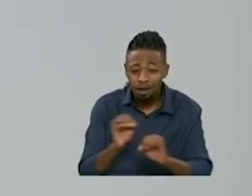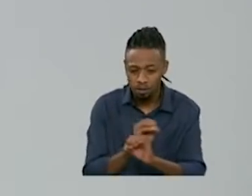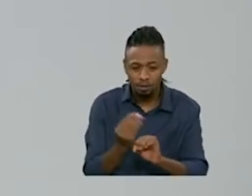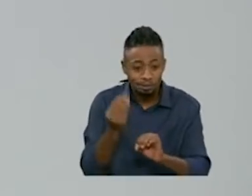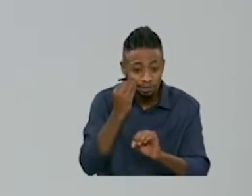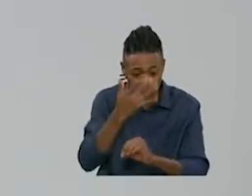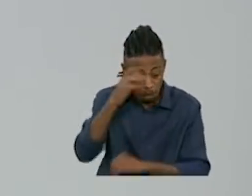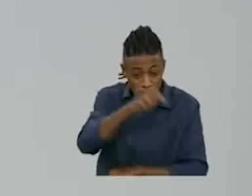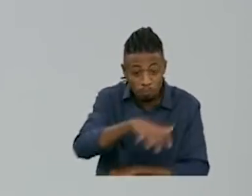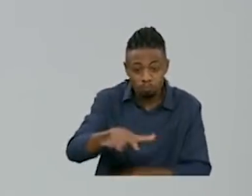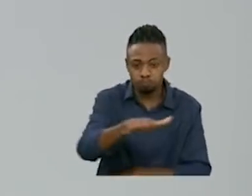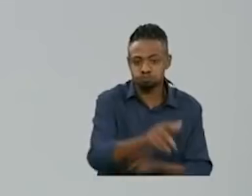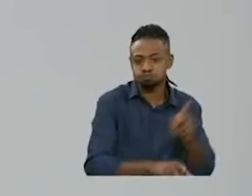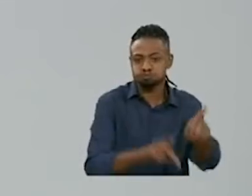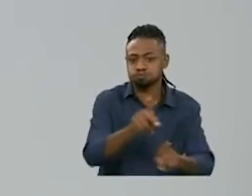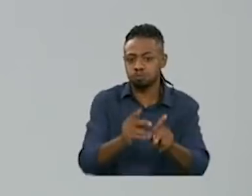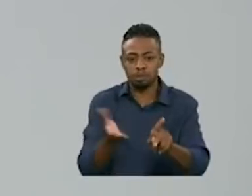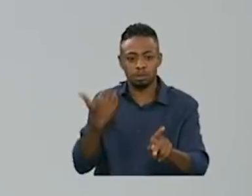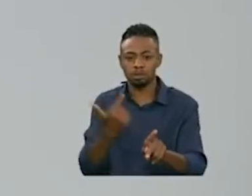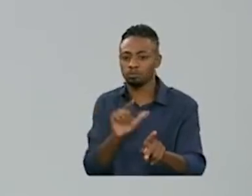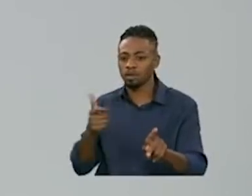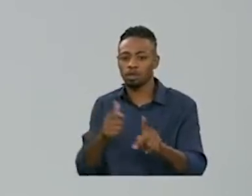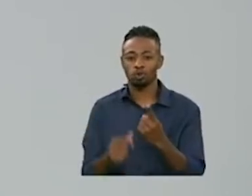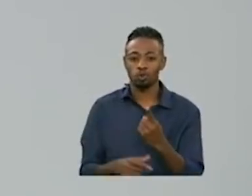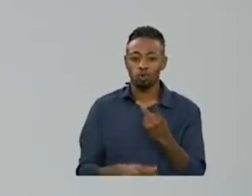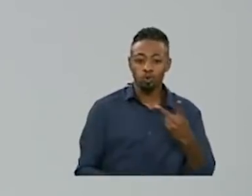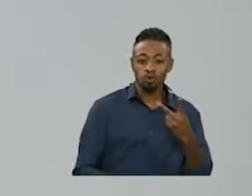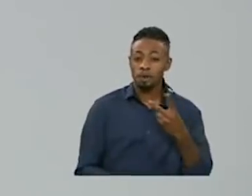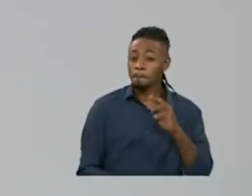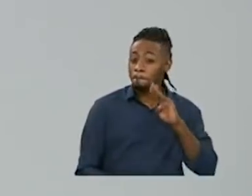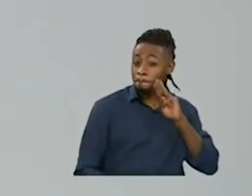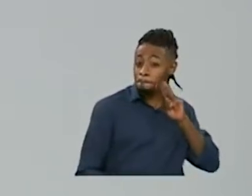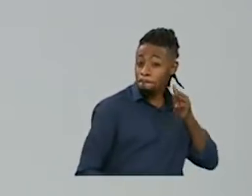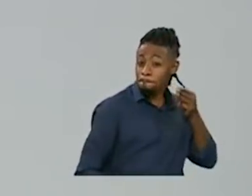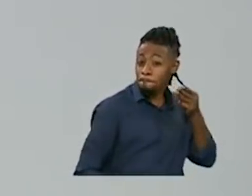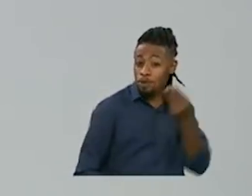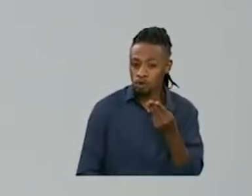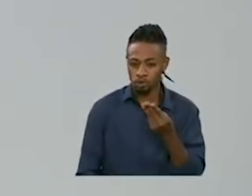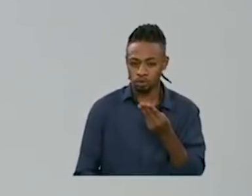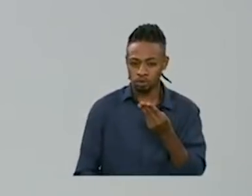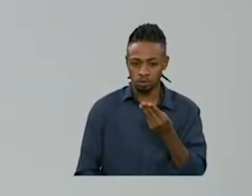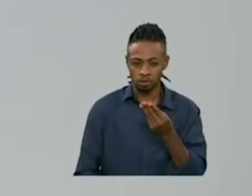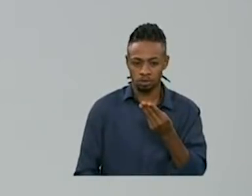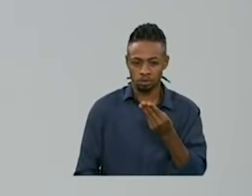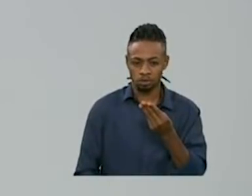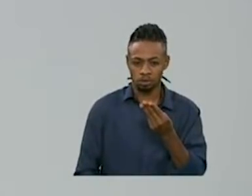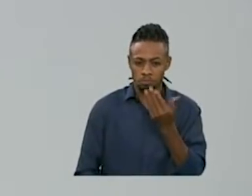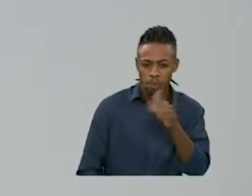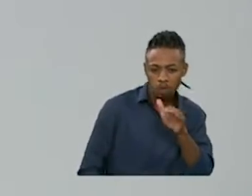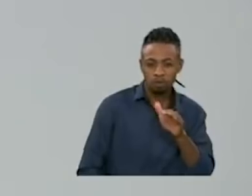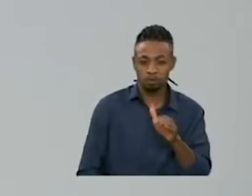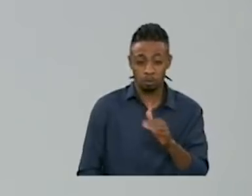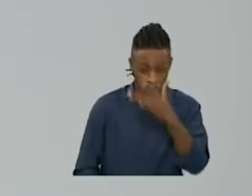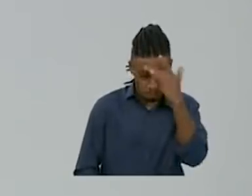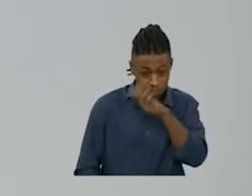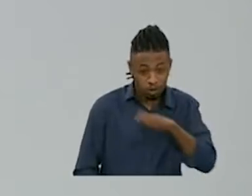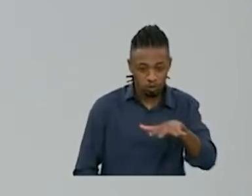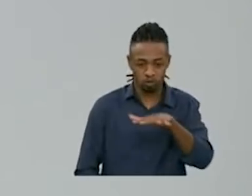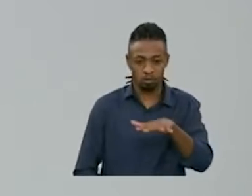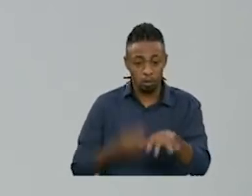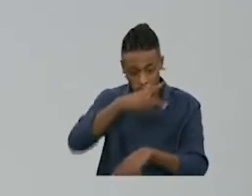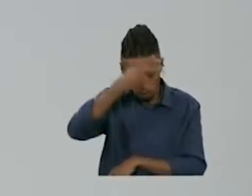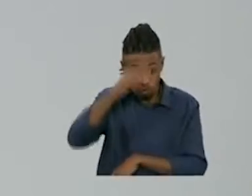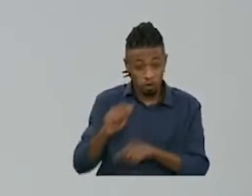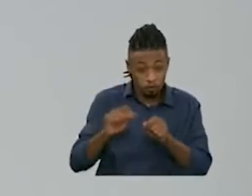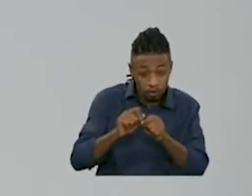poder testar a população. Estamos falando de 12 milhões e meio de pessoas. A prefeitura foi realizando inquéritos